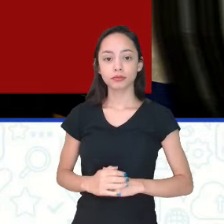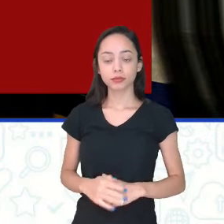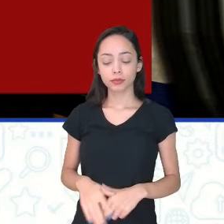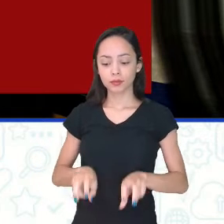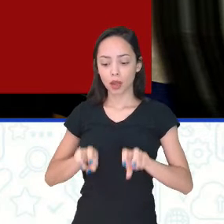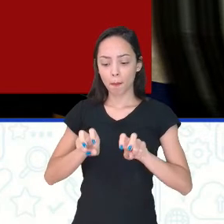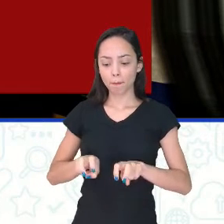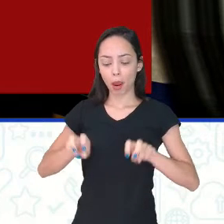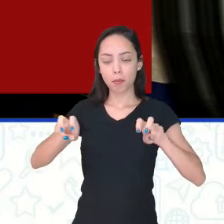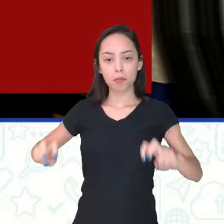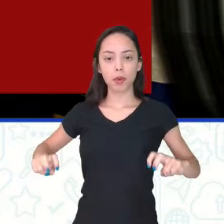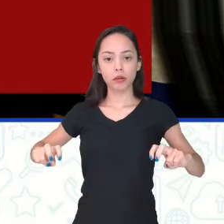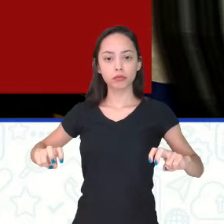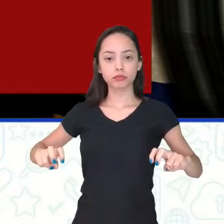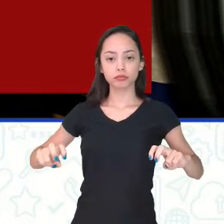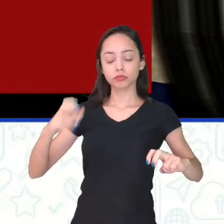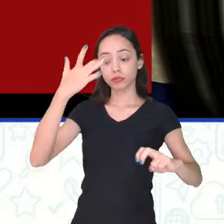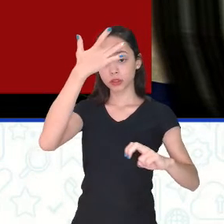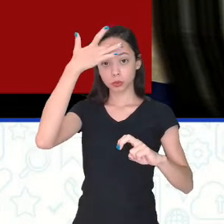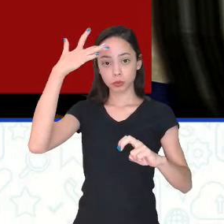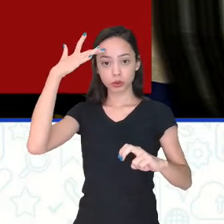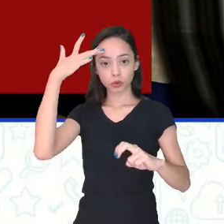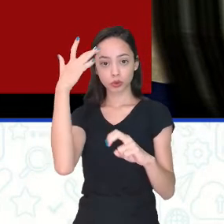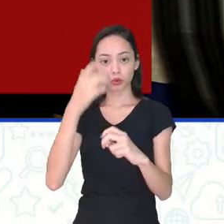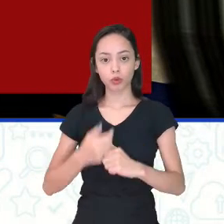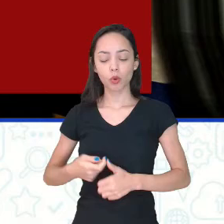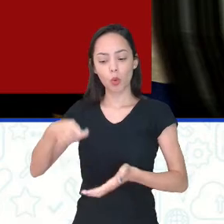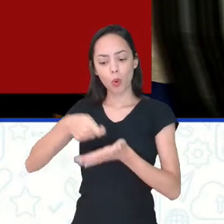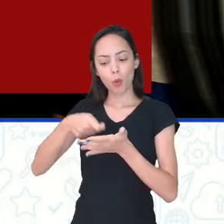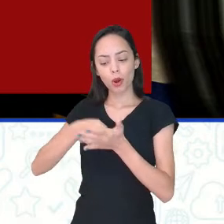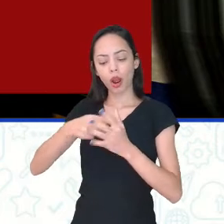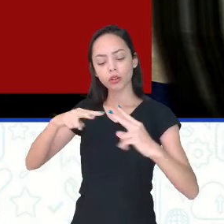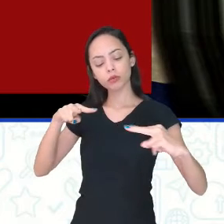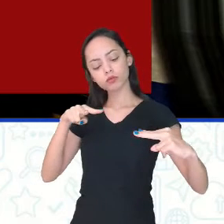e as pessoas são obrigadas a se entreolharem.